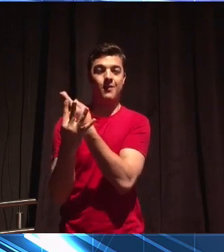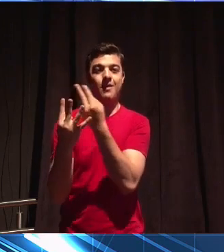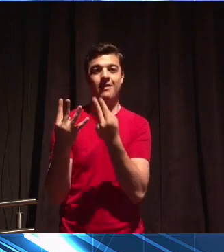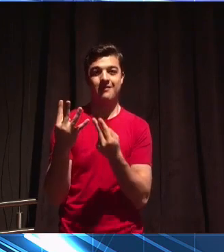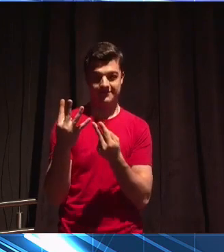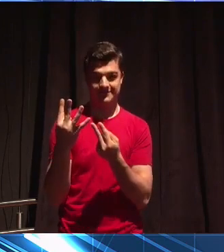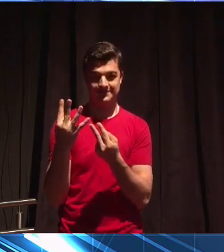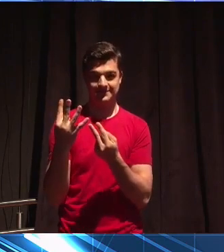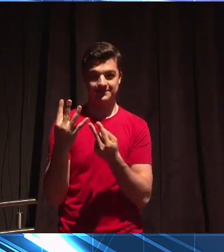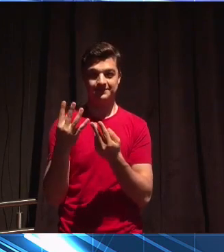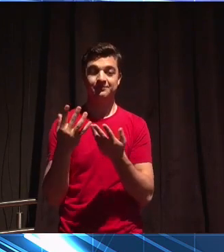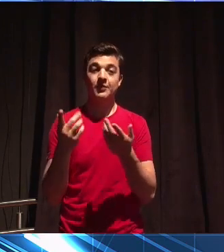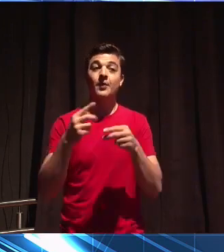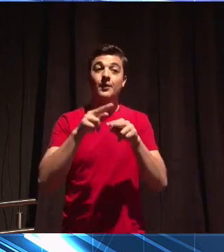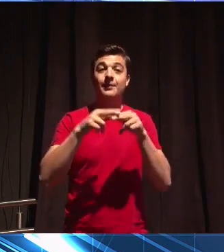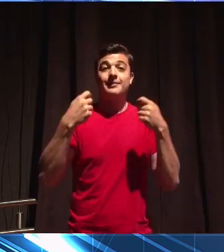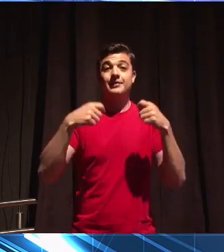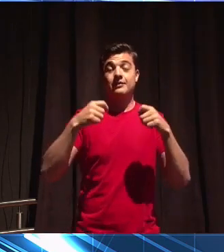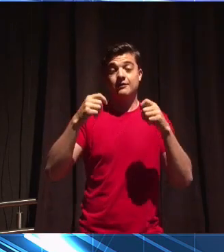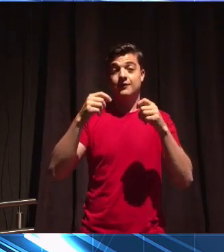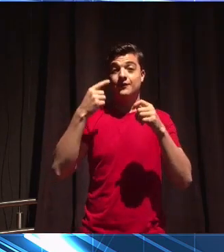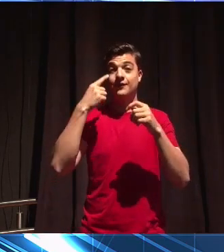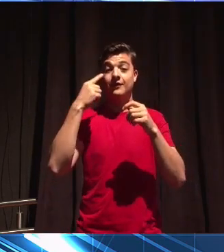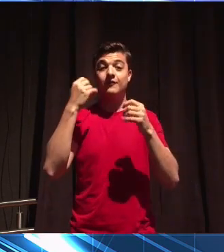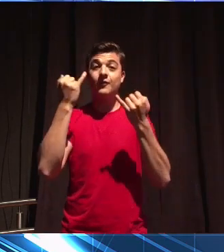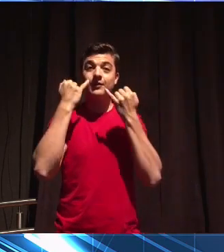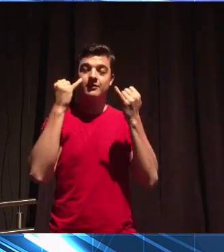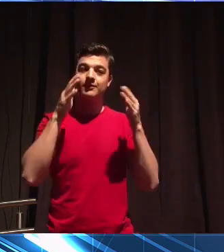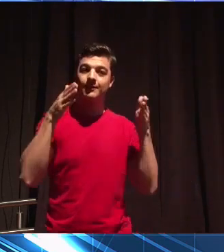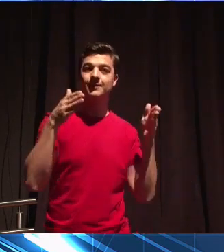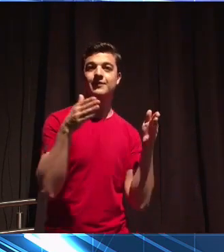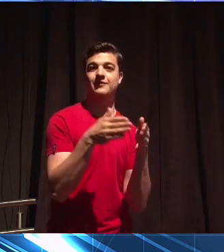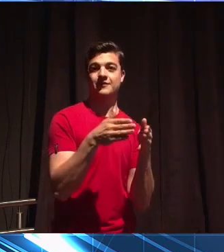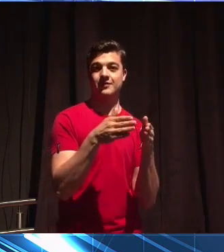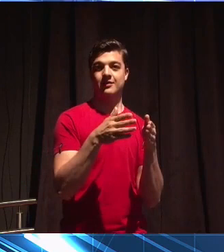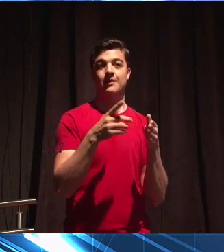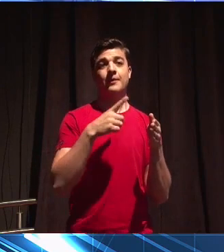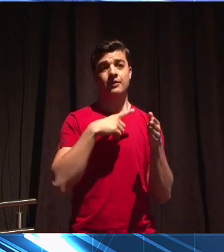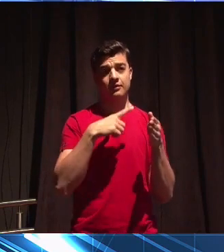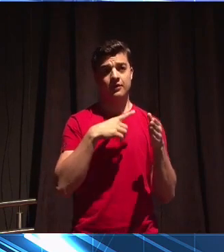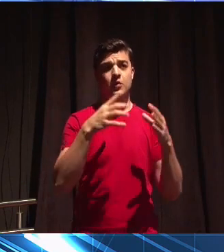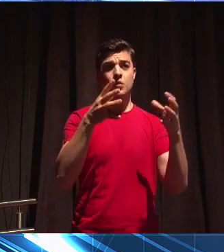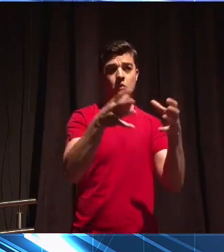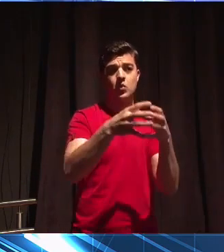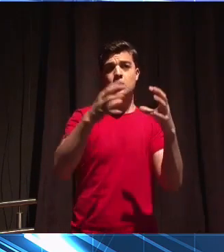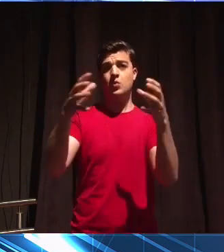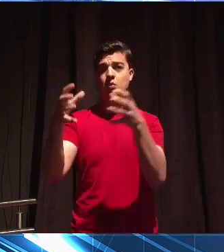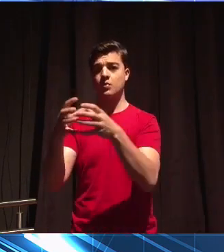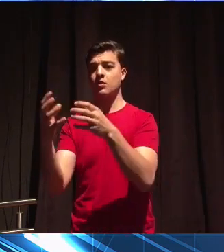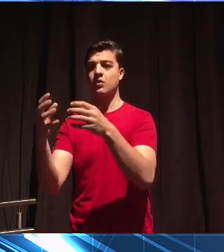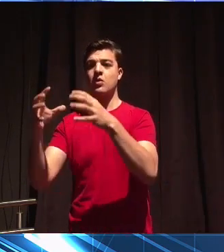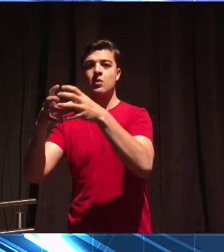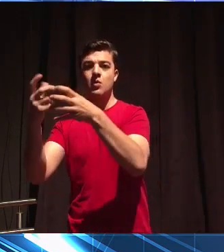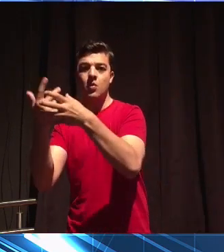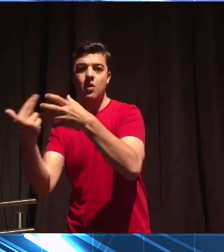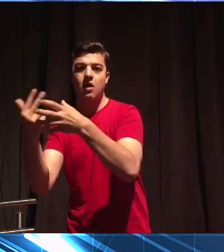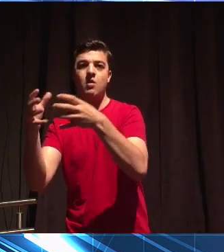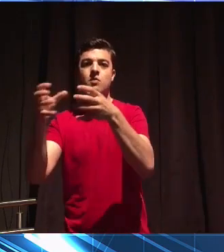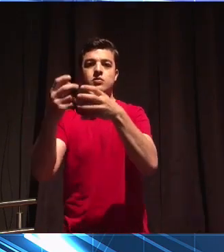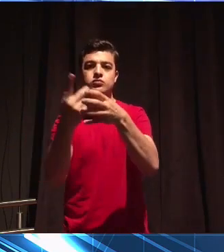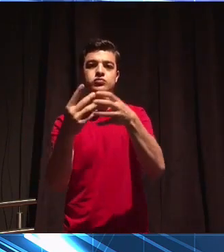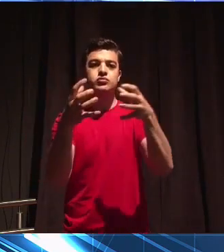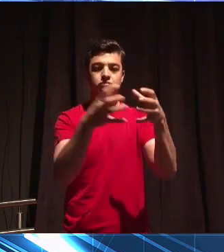bem, a gente pode ter um inconsciente coletivo. A gente pensa em várias coisas ao mesmo tempo. Quando a gente pensa, por exemplo, questão de pandemia, saíram estudos falando